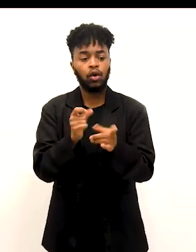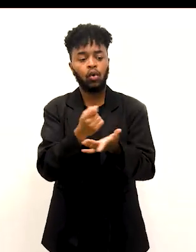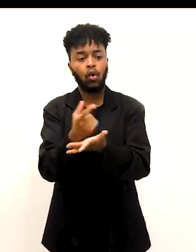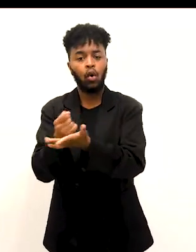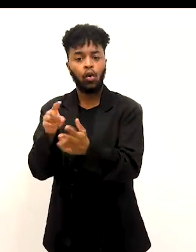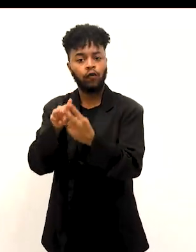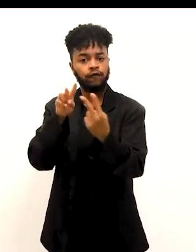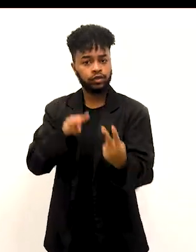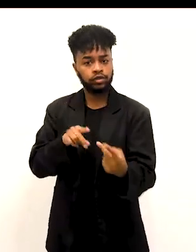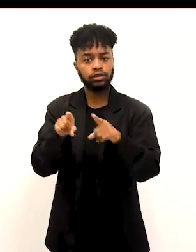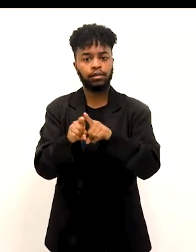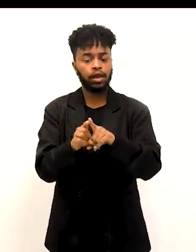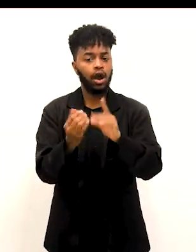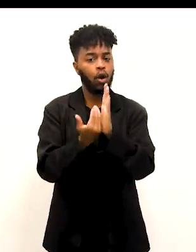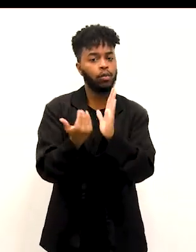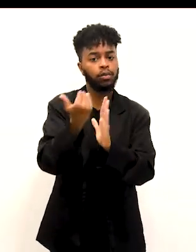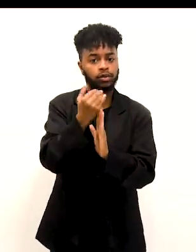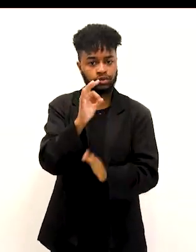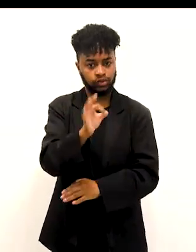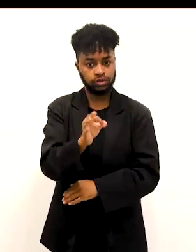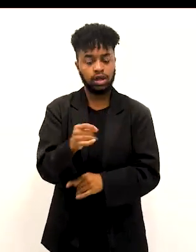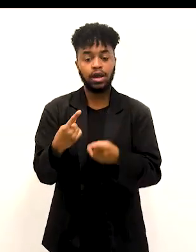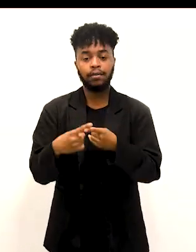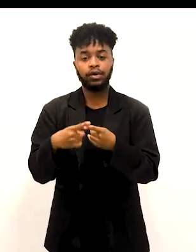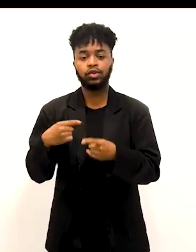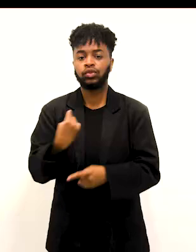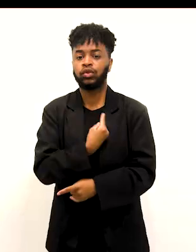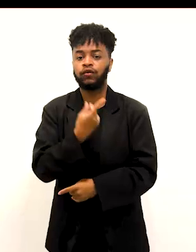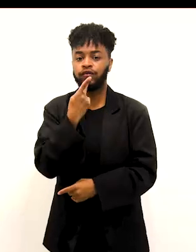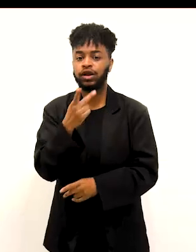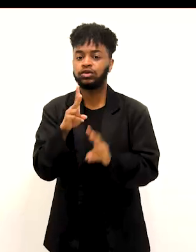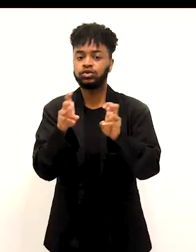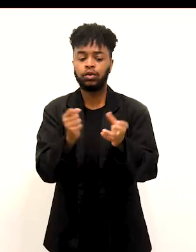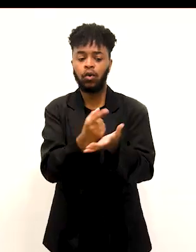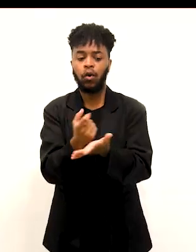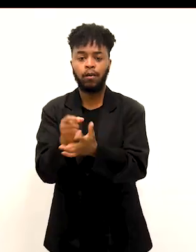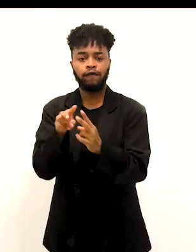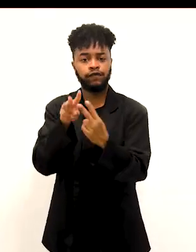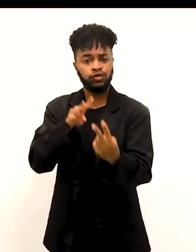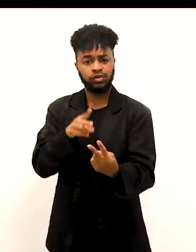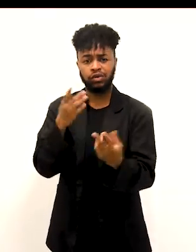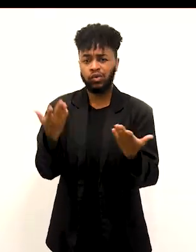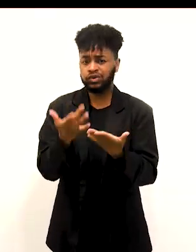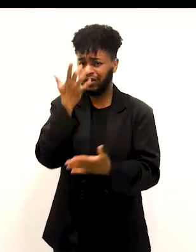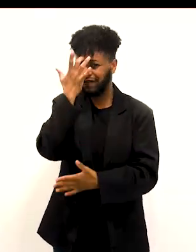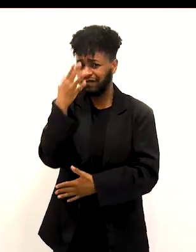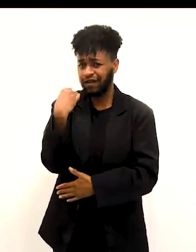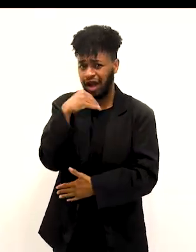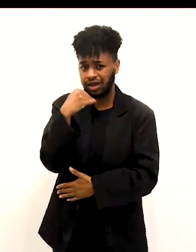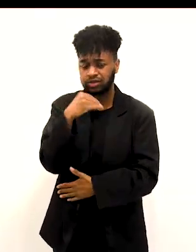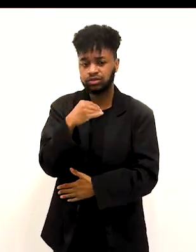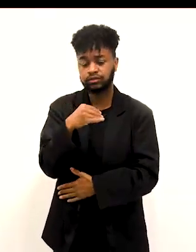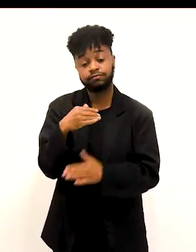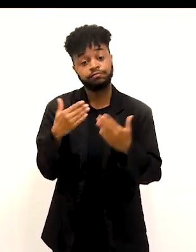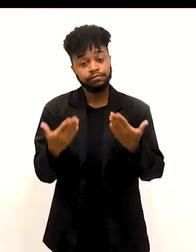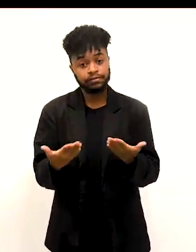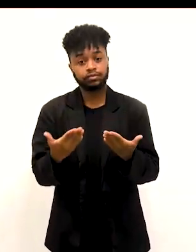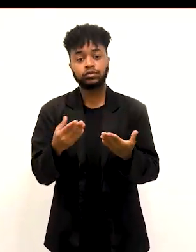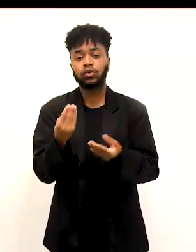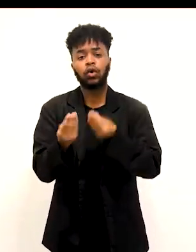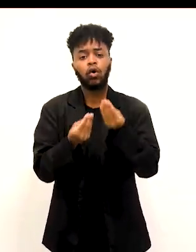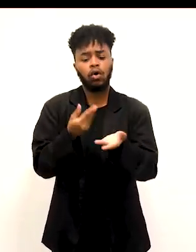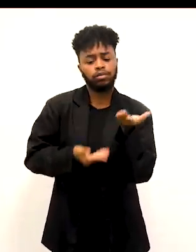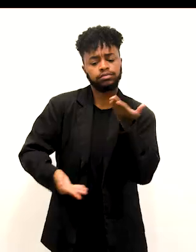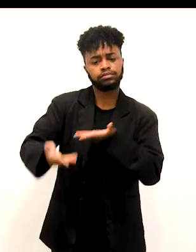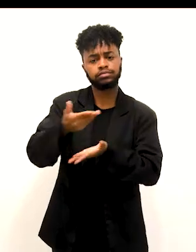consumo online também, né, foi aumentando muito, né? Quando a gente fala aí de consumo, você fazer uma compra online é tão fácil hoje em dia, né? Então, Exato.